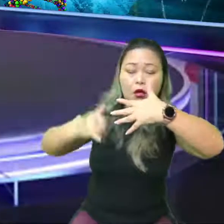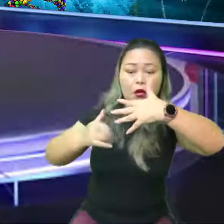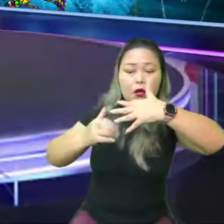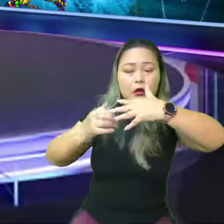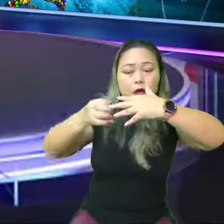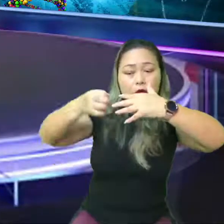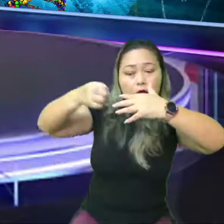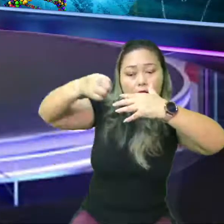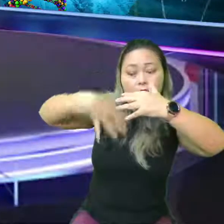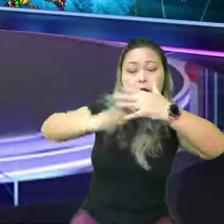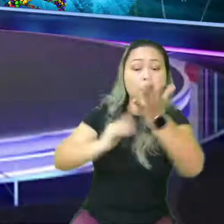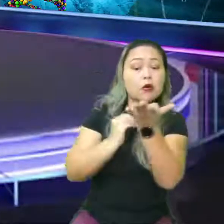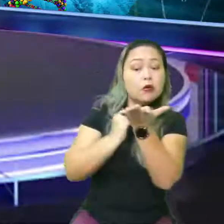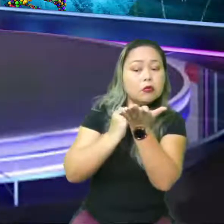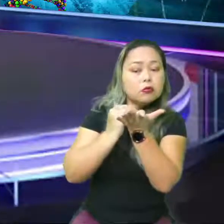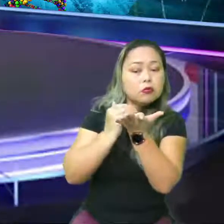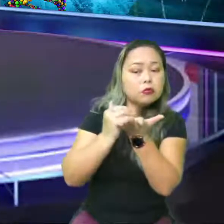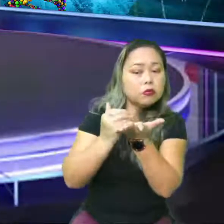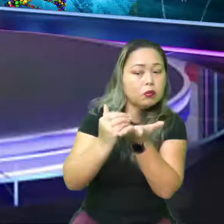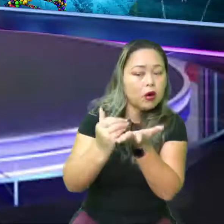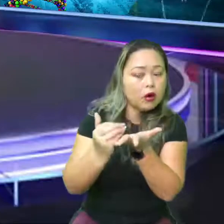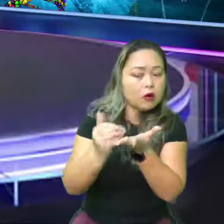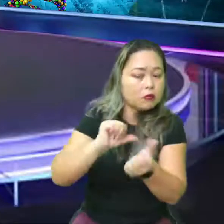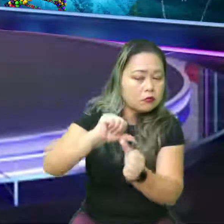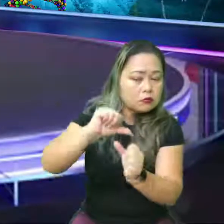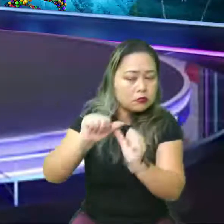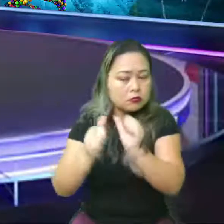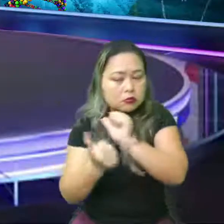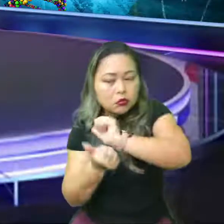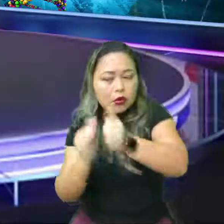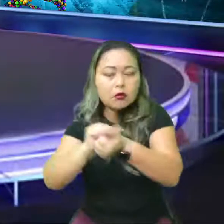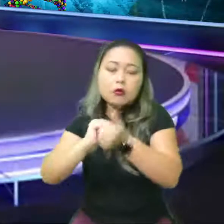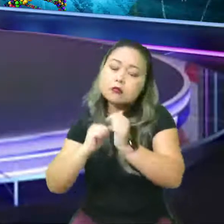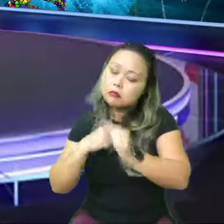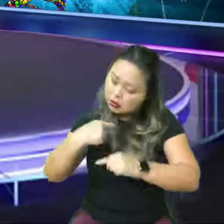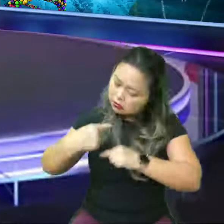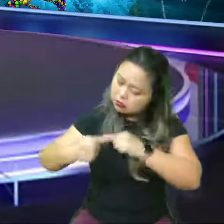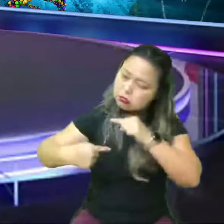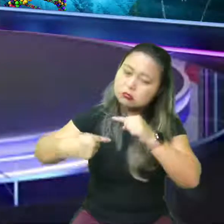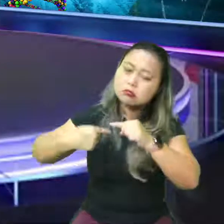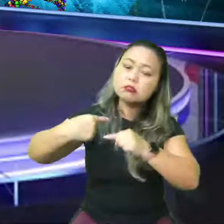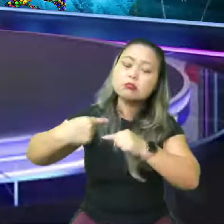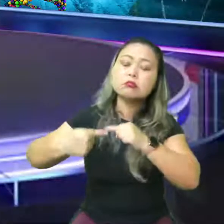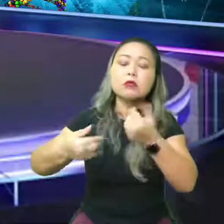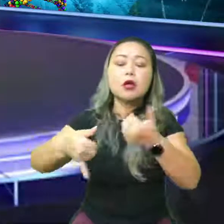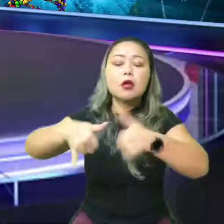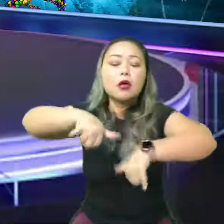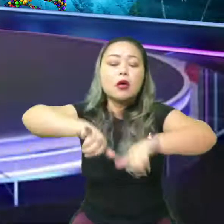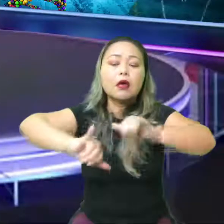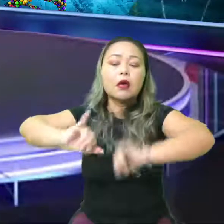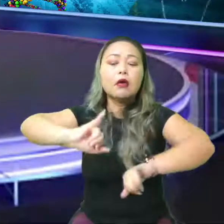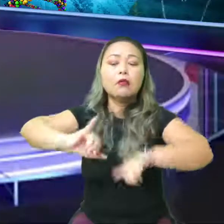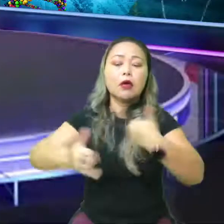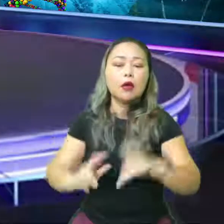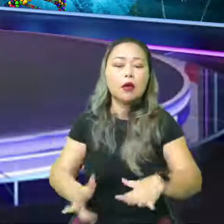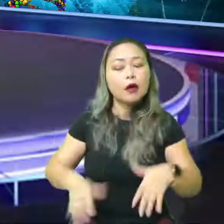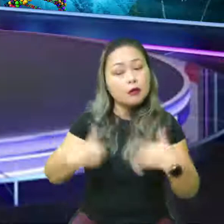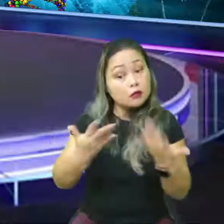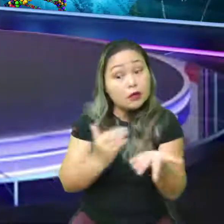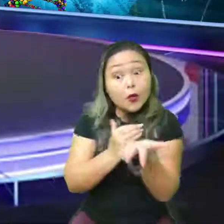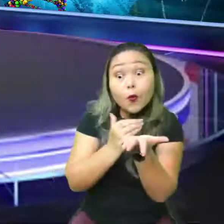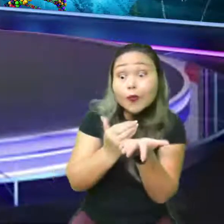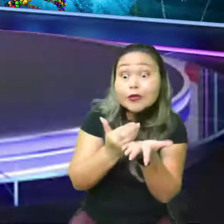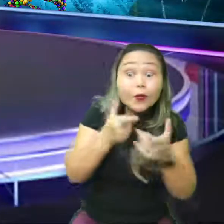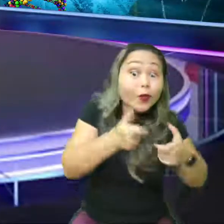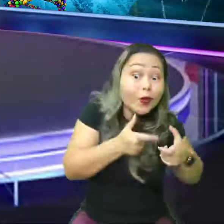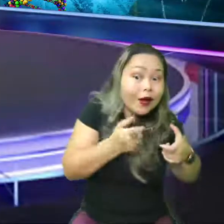foram o que deu início a essa transformação, essa evolução química, certo? Tem que começar de algum